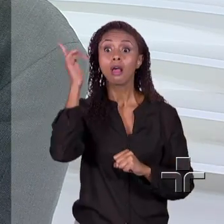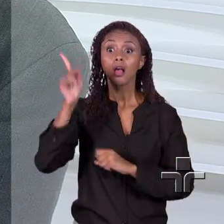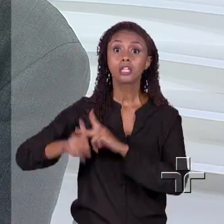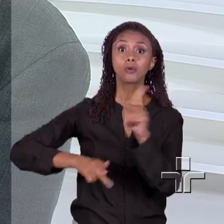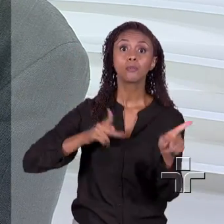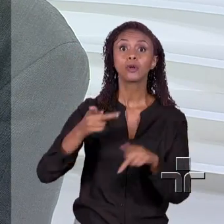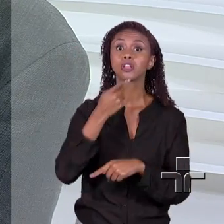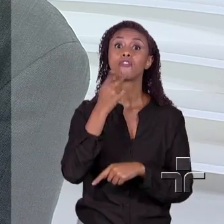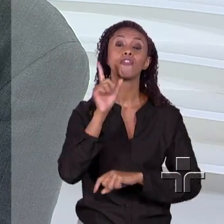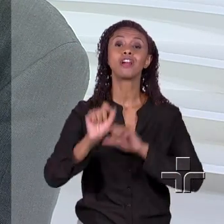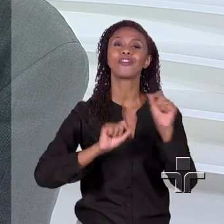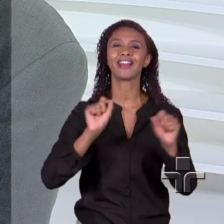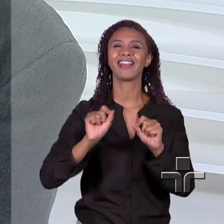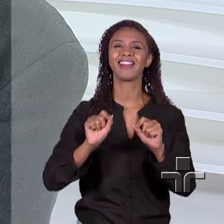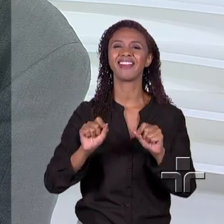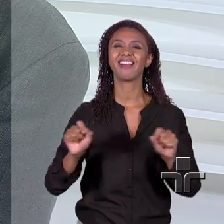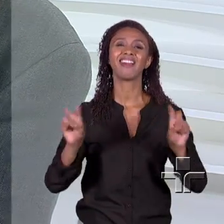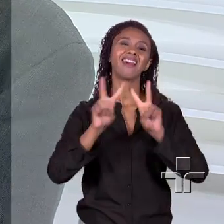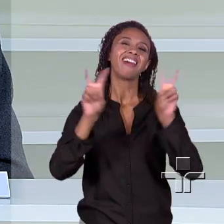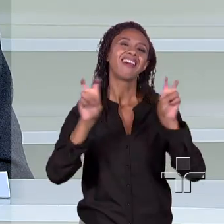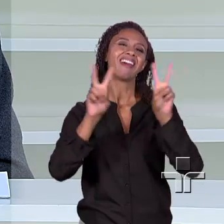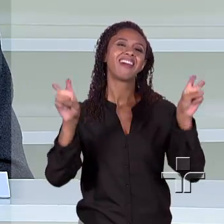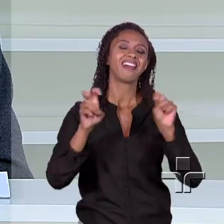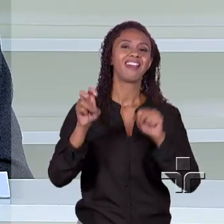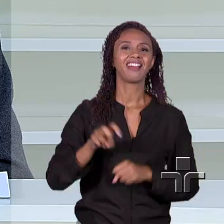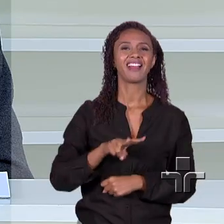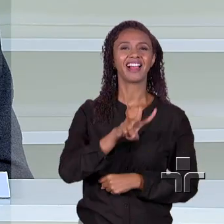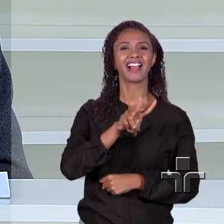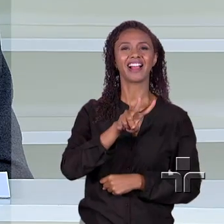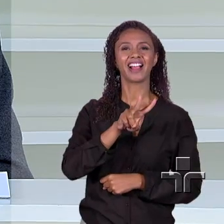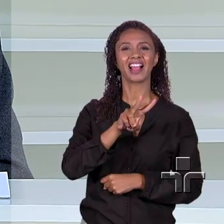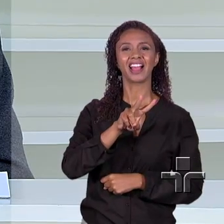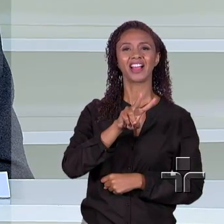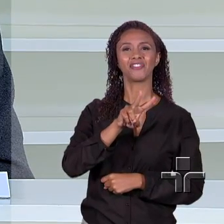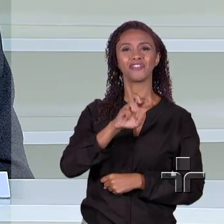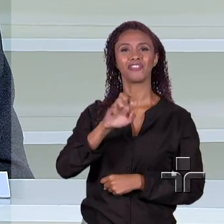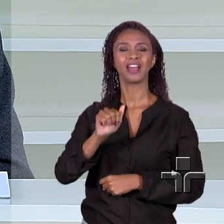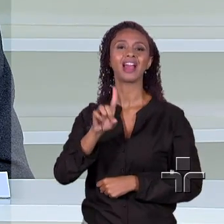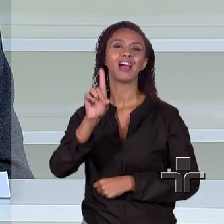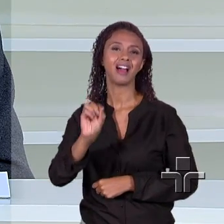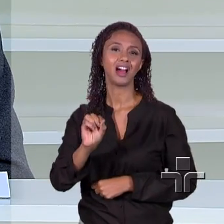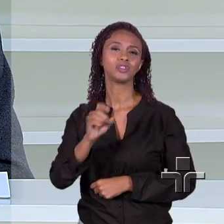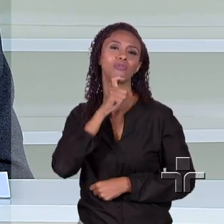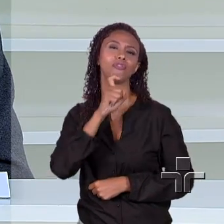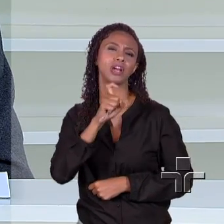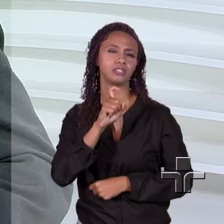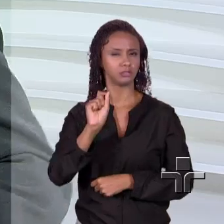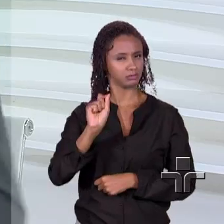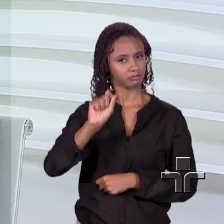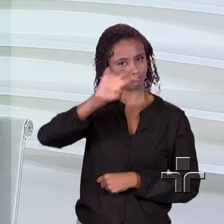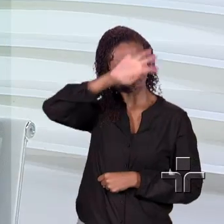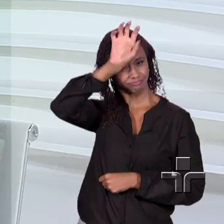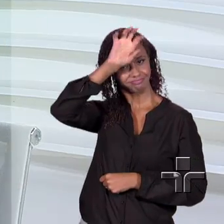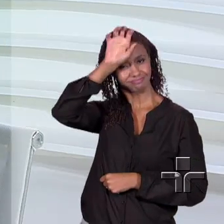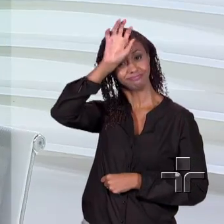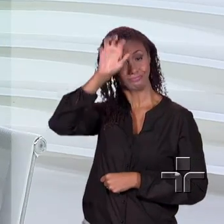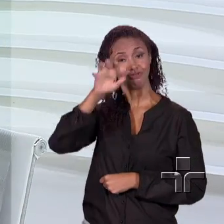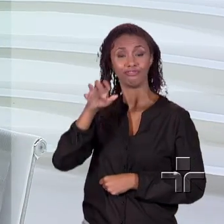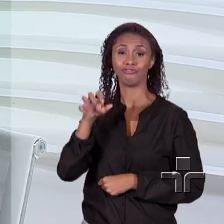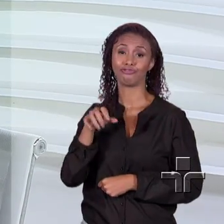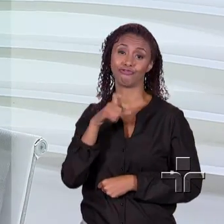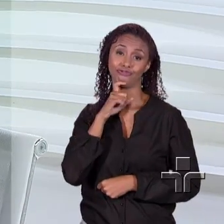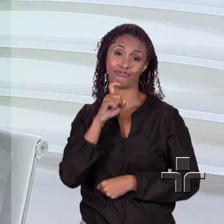a campanha do viado verde, né? Porque combinava a questão dos direitos LGBT com a questão